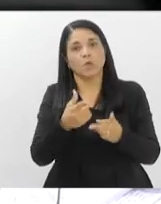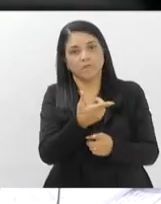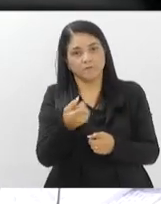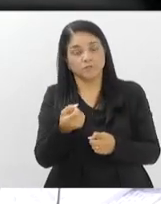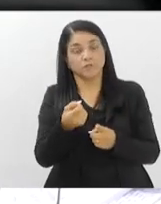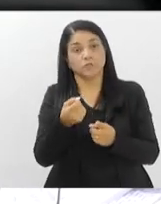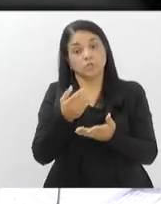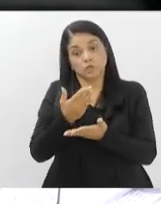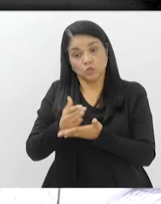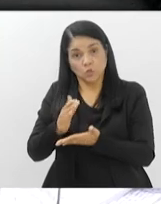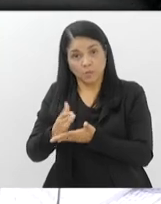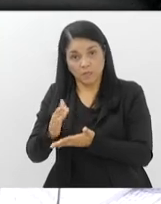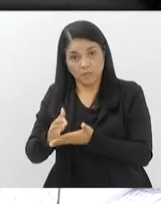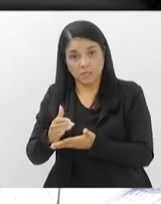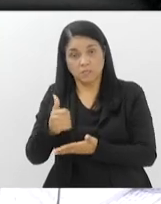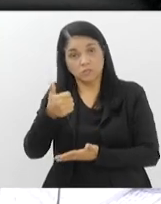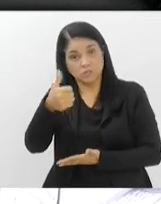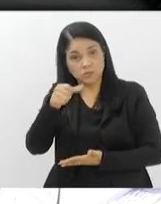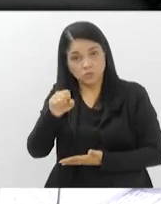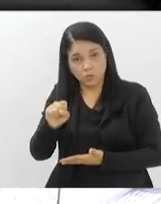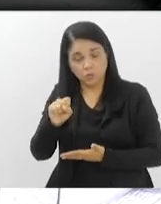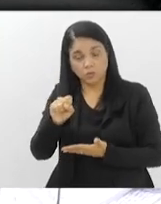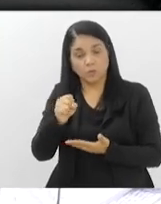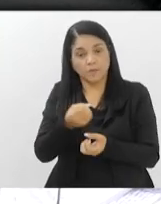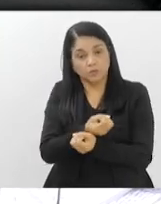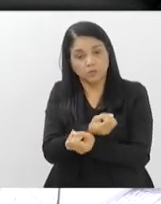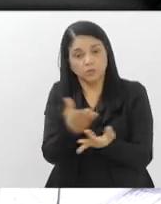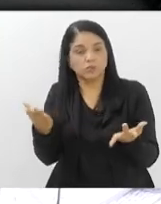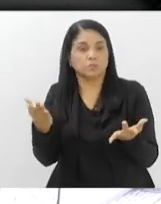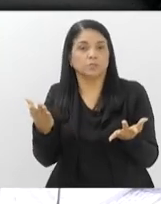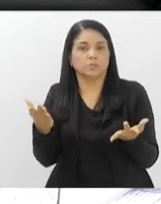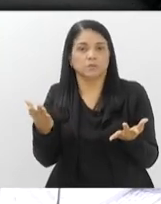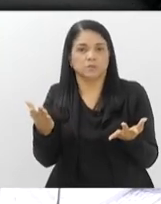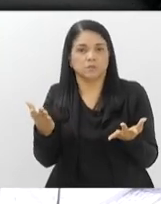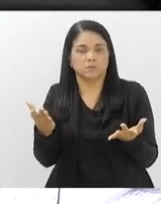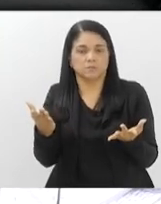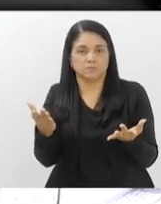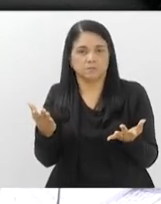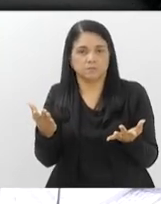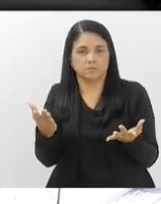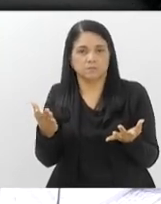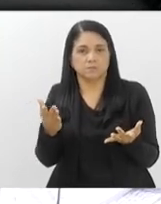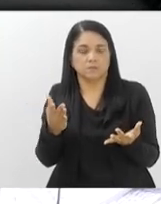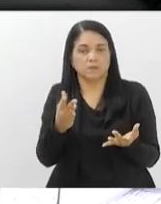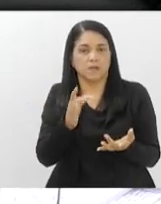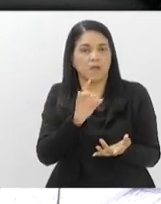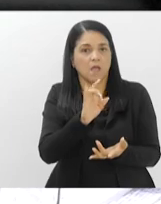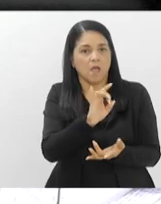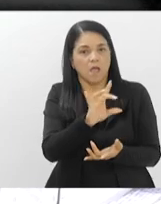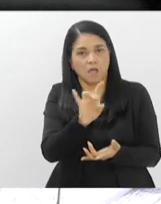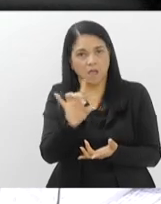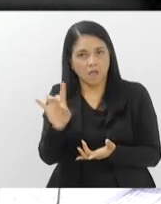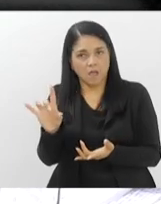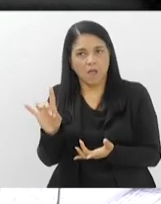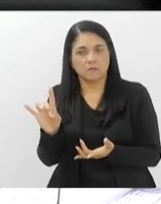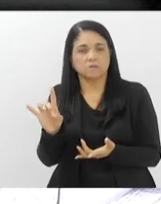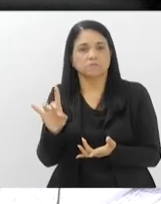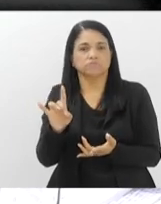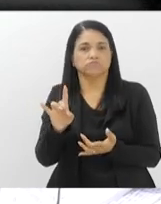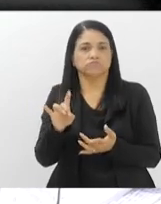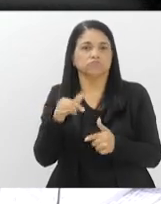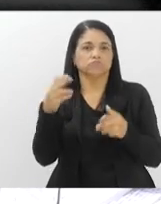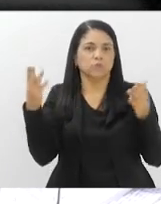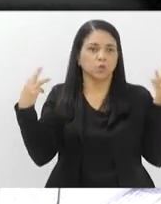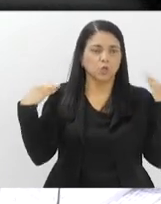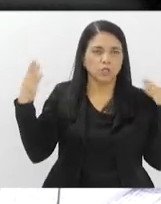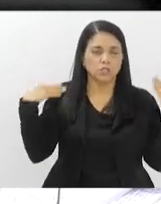das 20, 18, para distribuir aleatoriamente aqueles que cumprem tempo integral, os